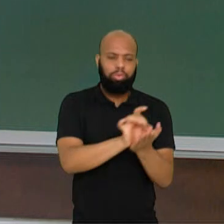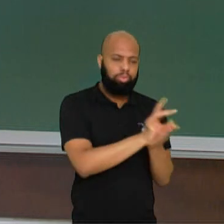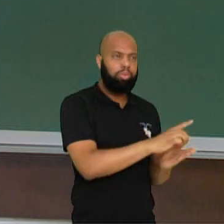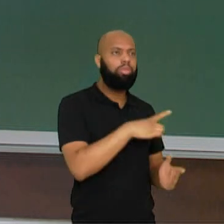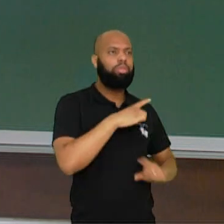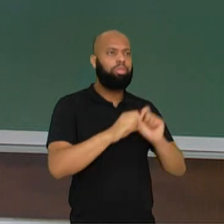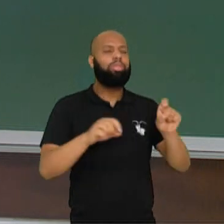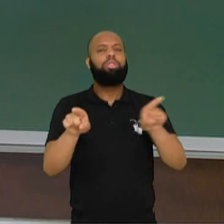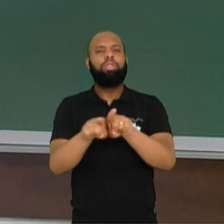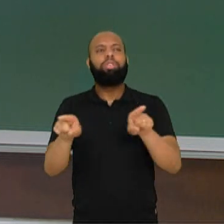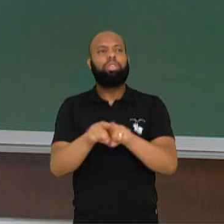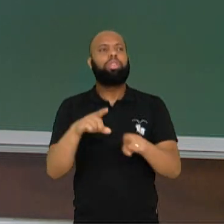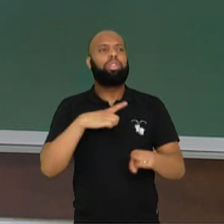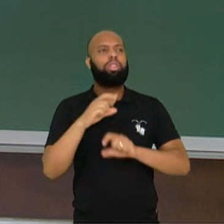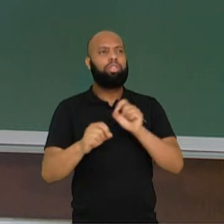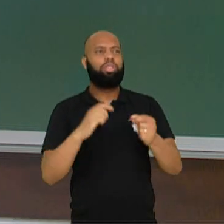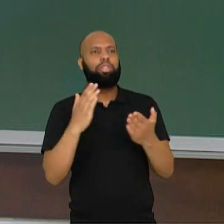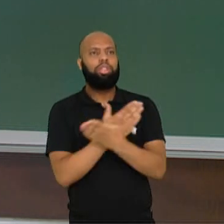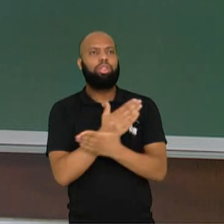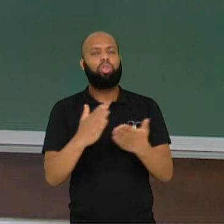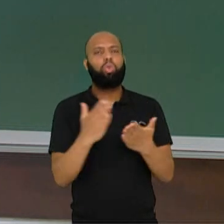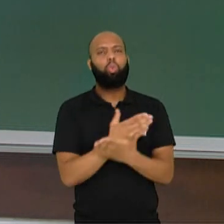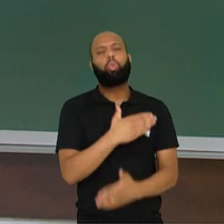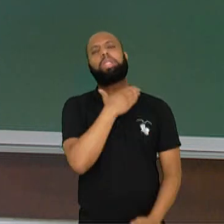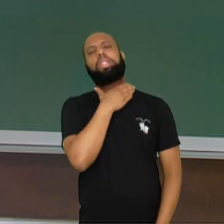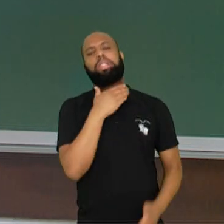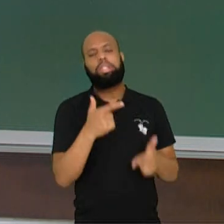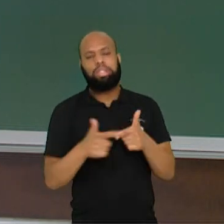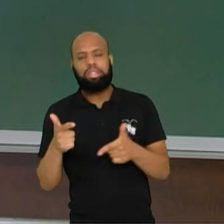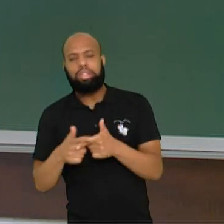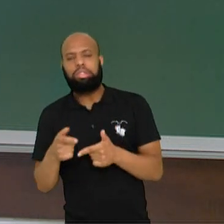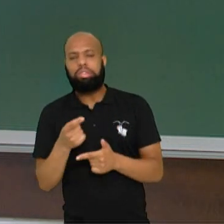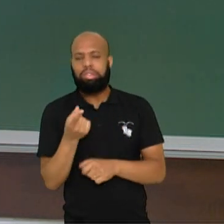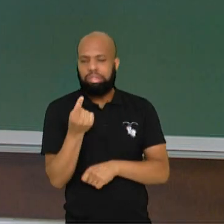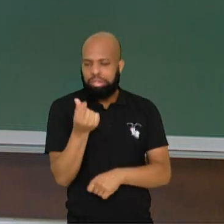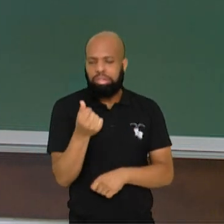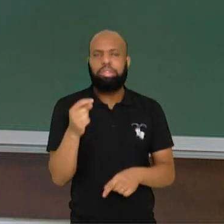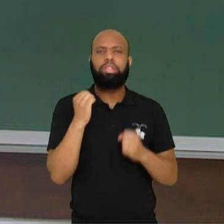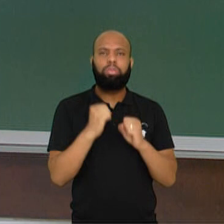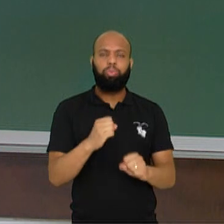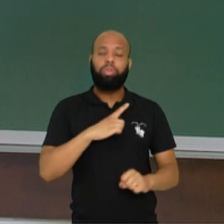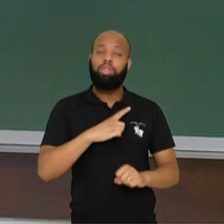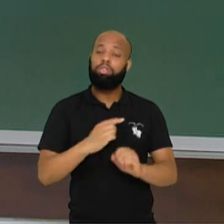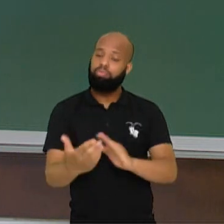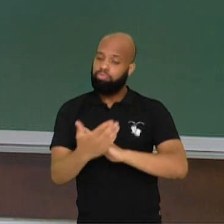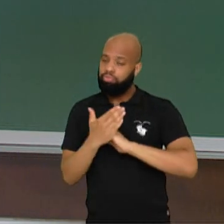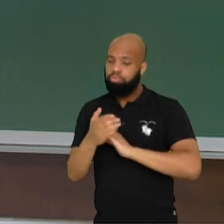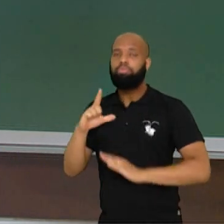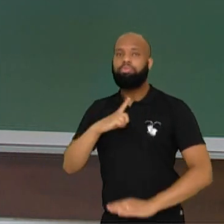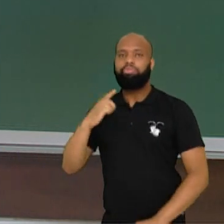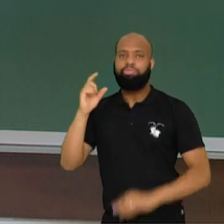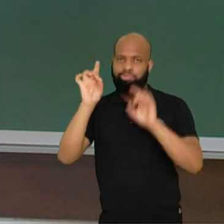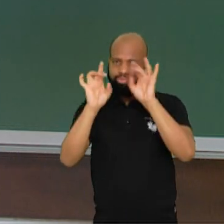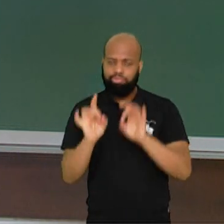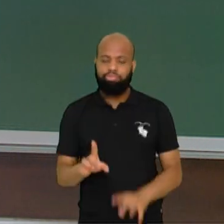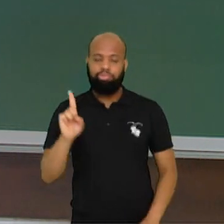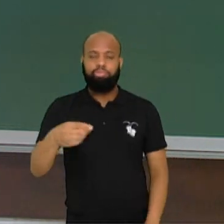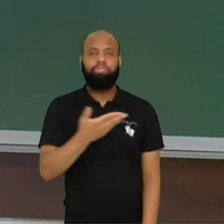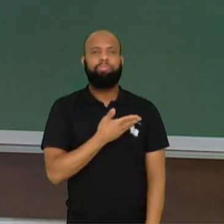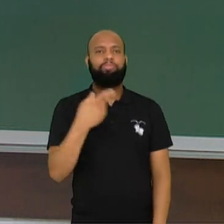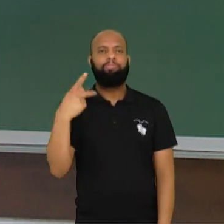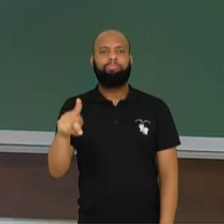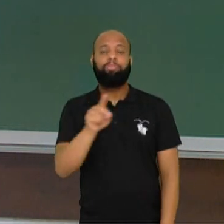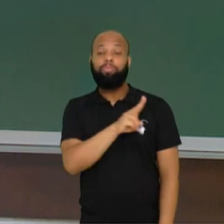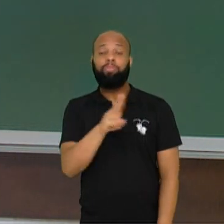a ele também algumas crises financeiras e ele sempre pôde contar com uma ajuda muito especial do seu